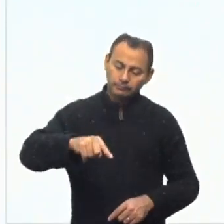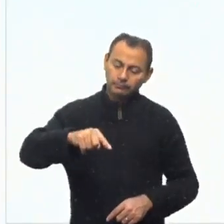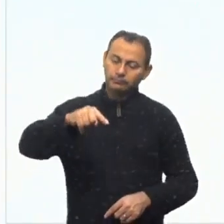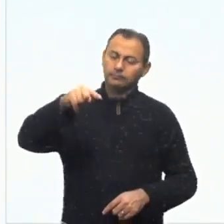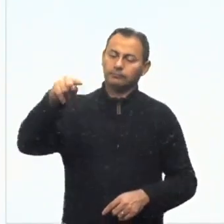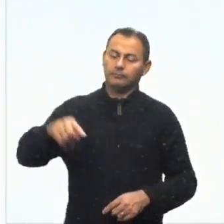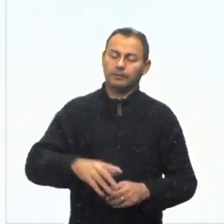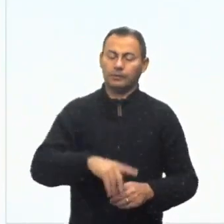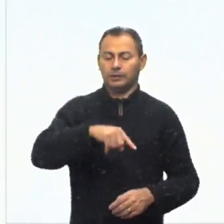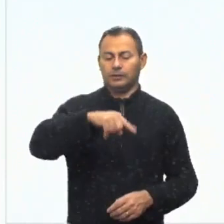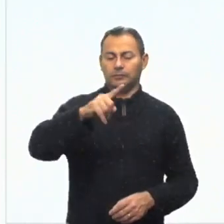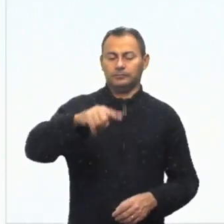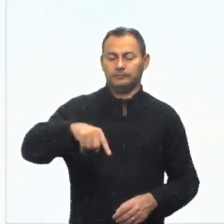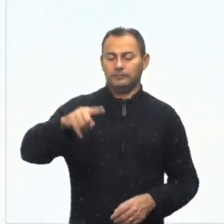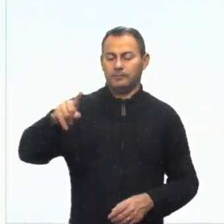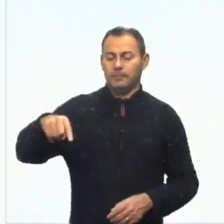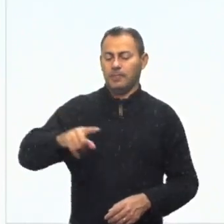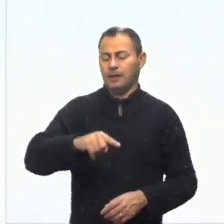aqui,